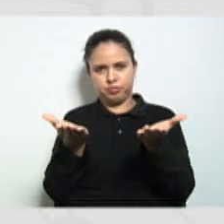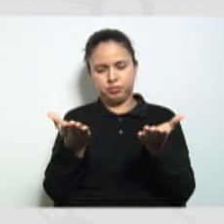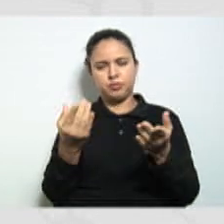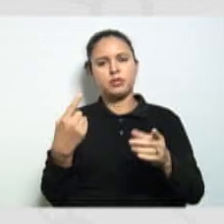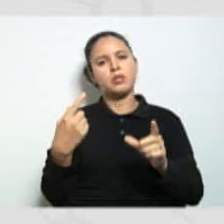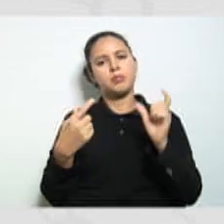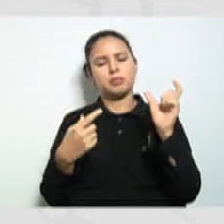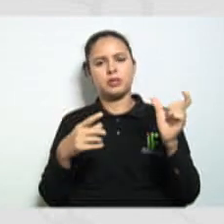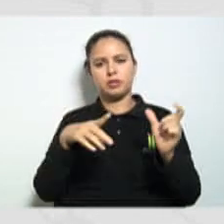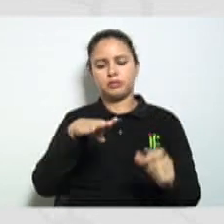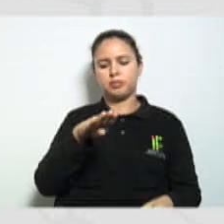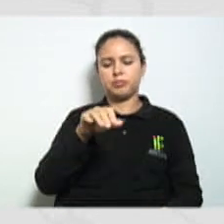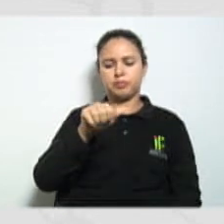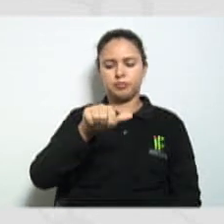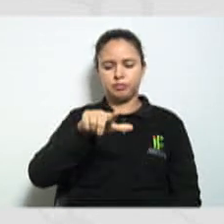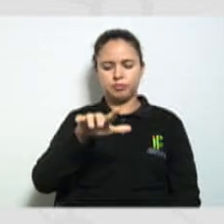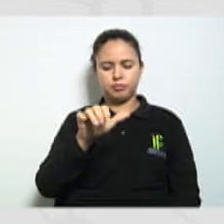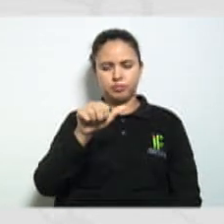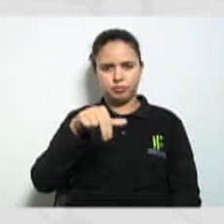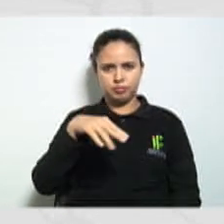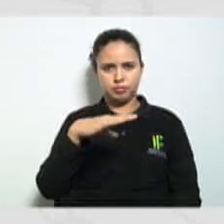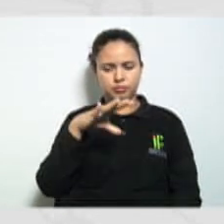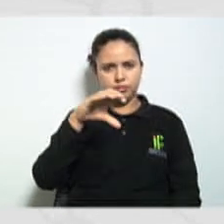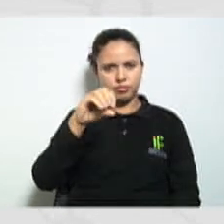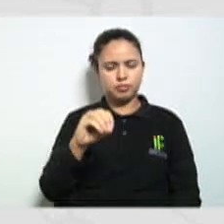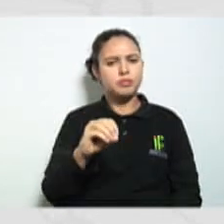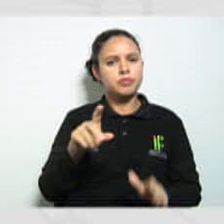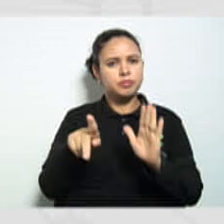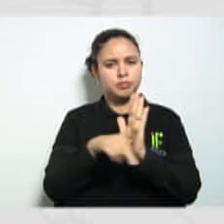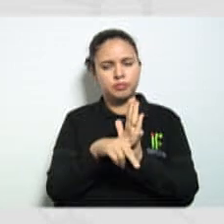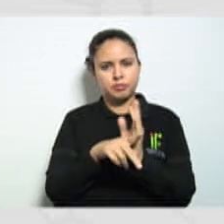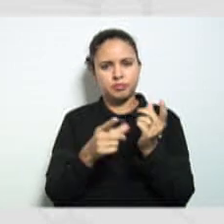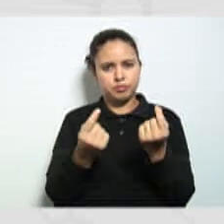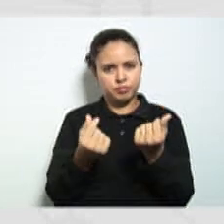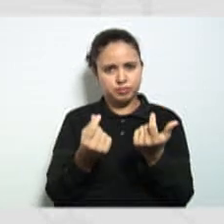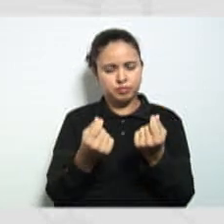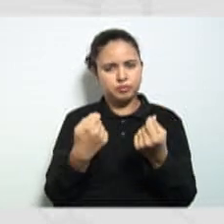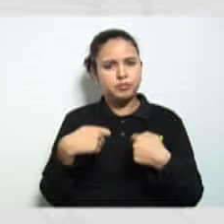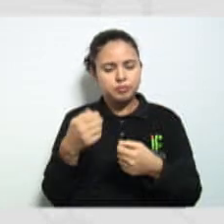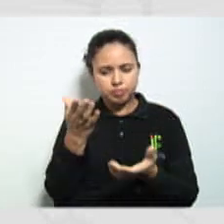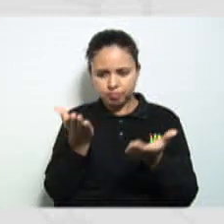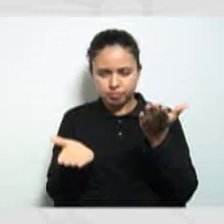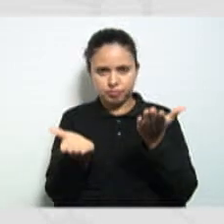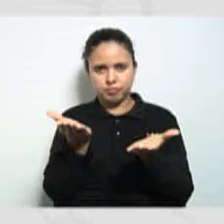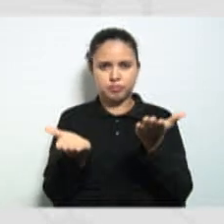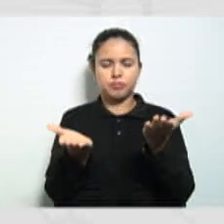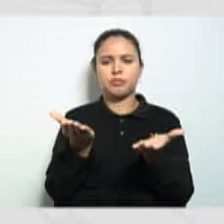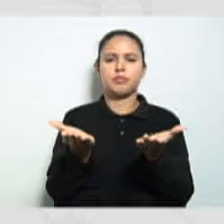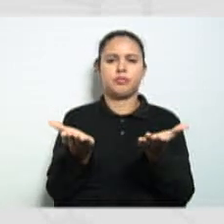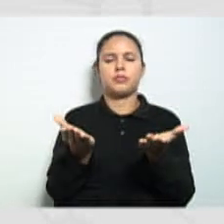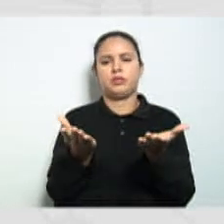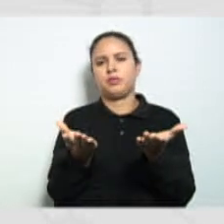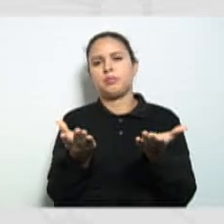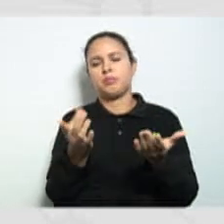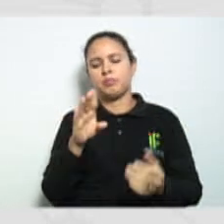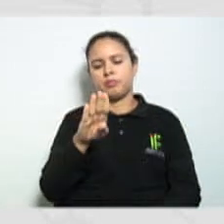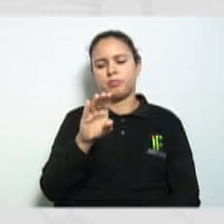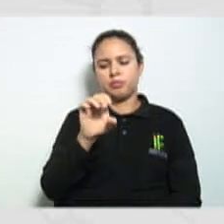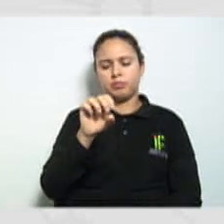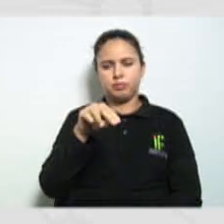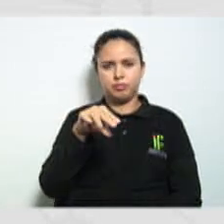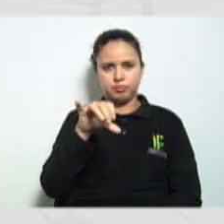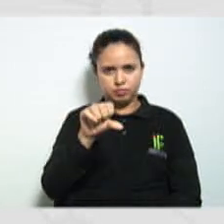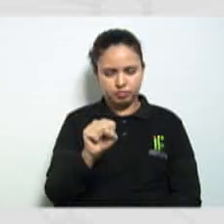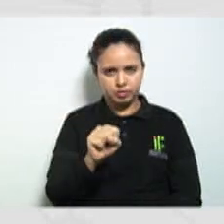balanço patrimonial. É o equilíbrio aqui, tá certo? Os bens, direitos têm que ser igual